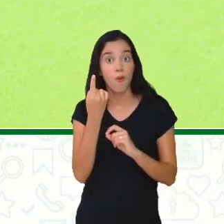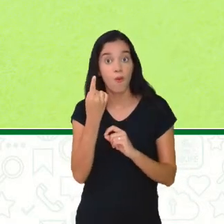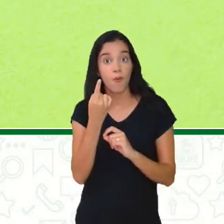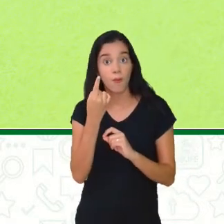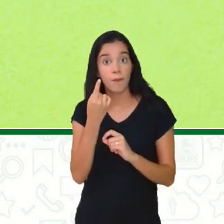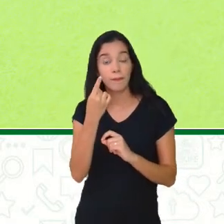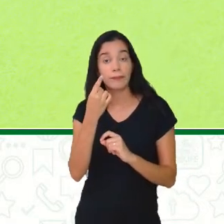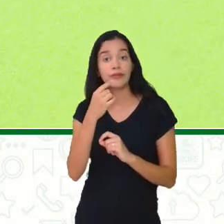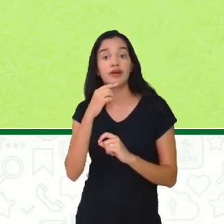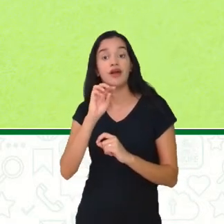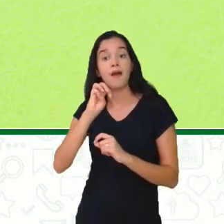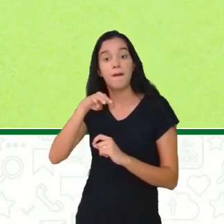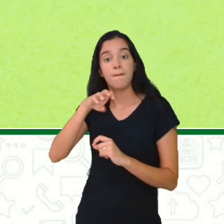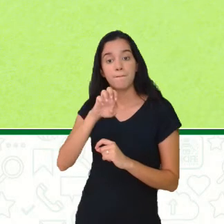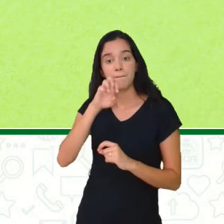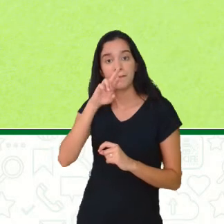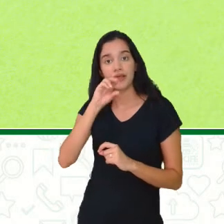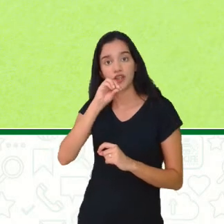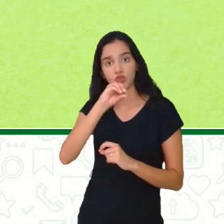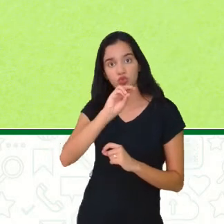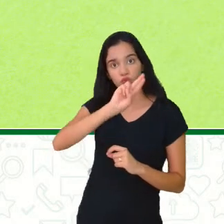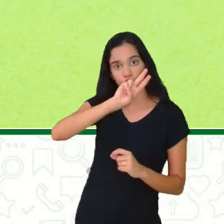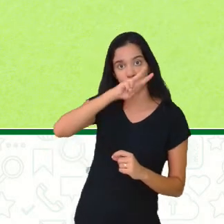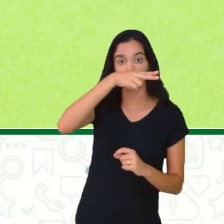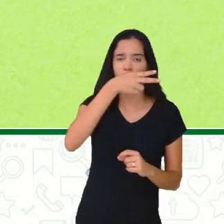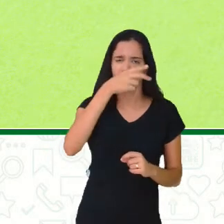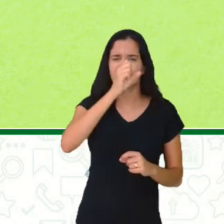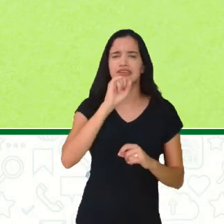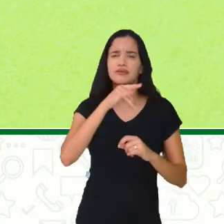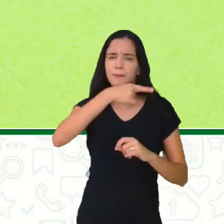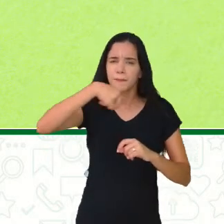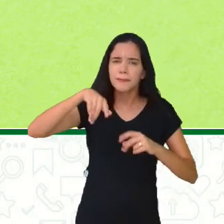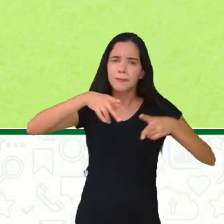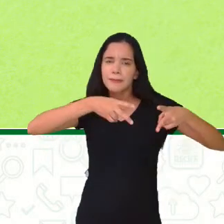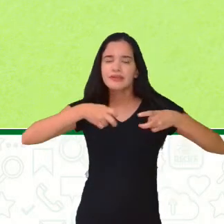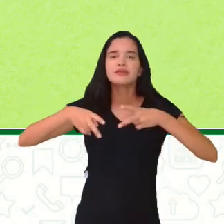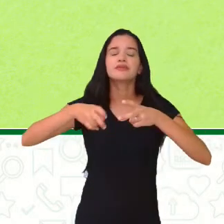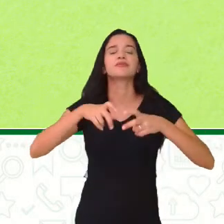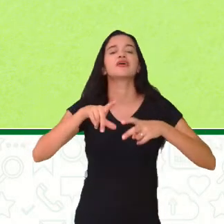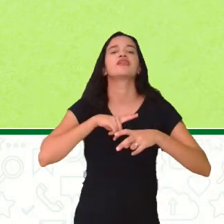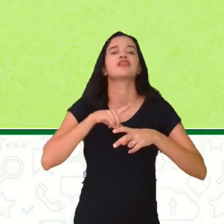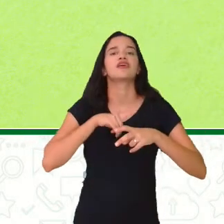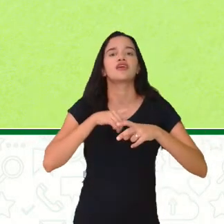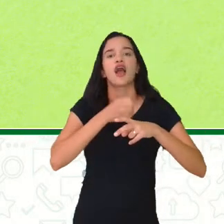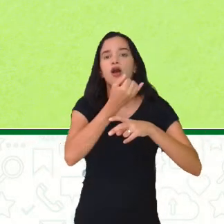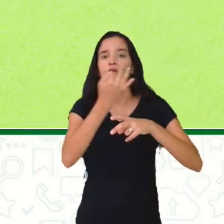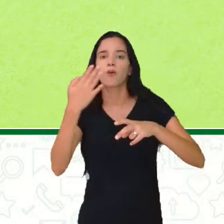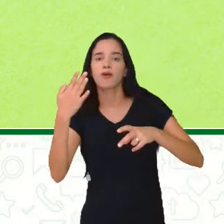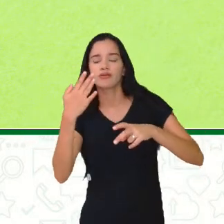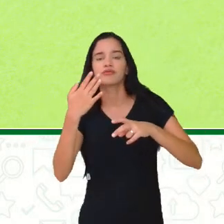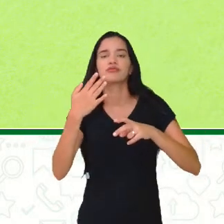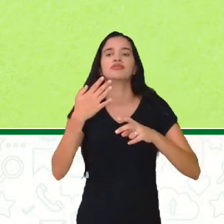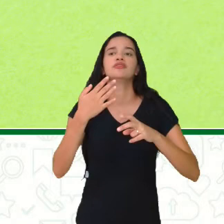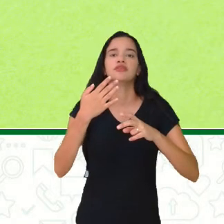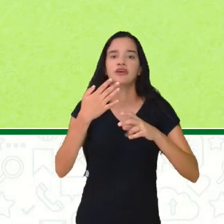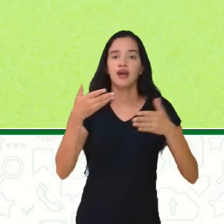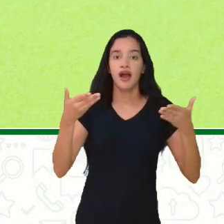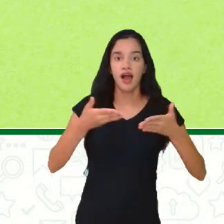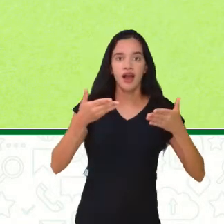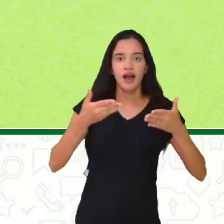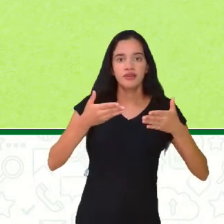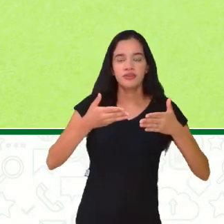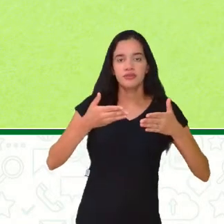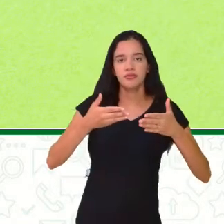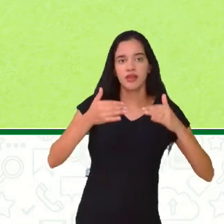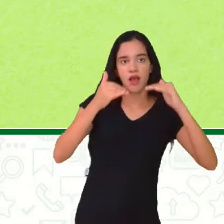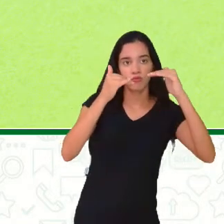se a gente perceber direitinho a quantidade de setas que ela tem, né? Naquela parte de cima e agora na parte